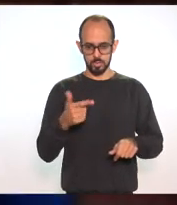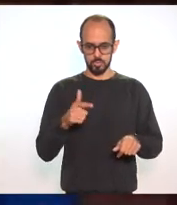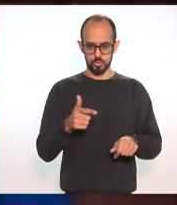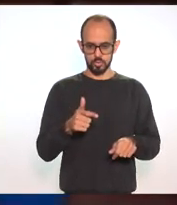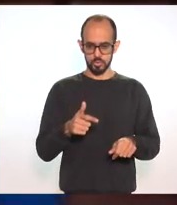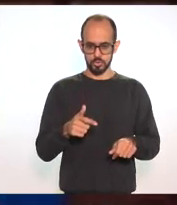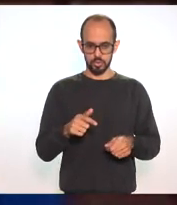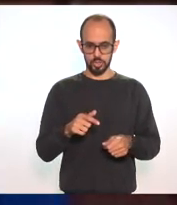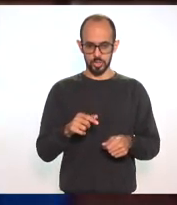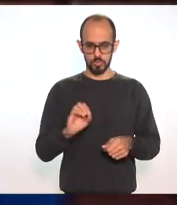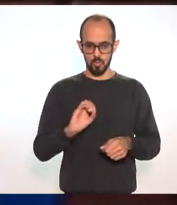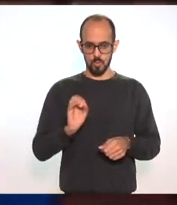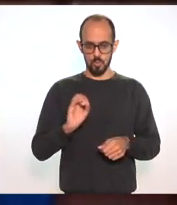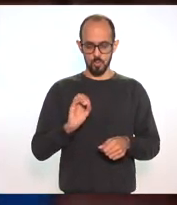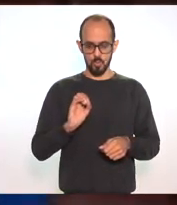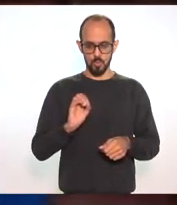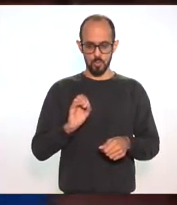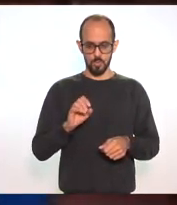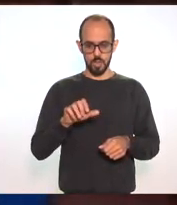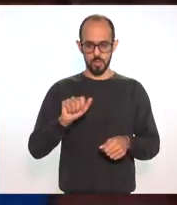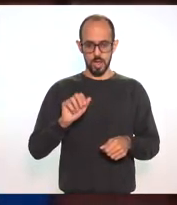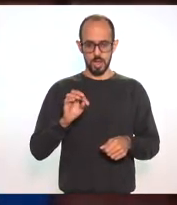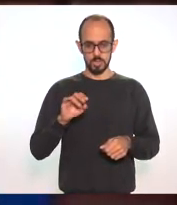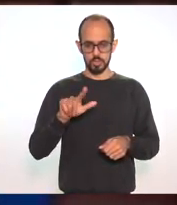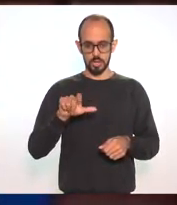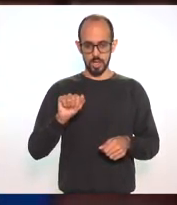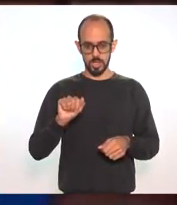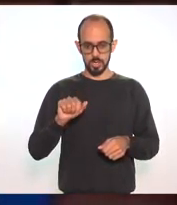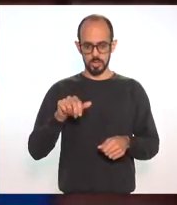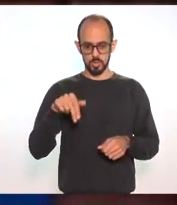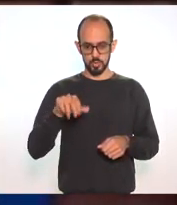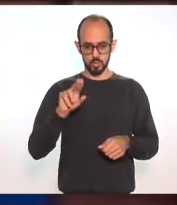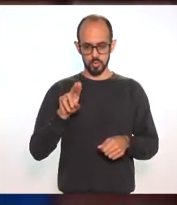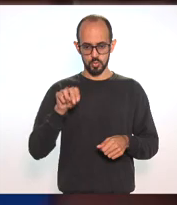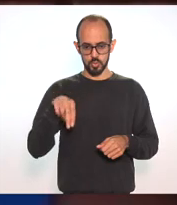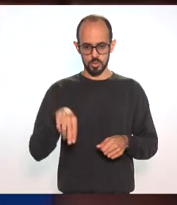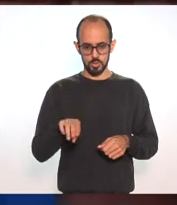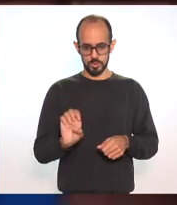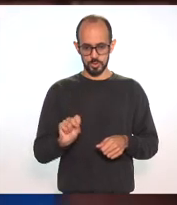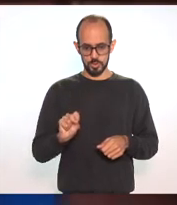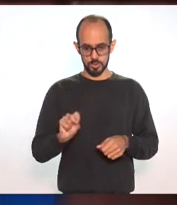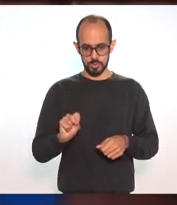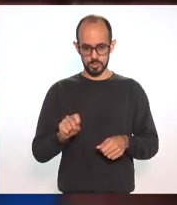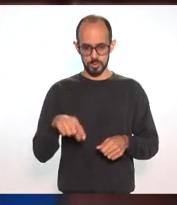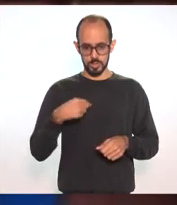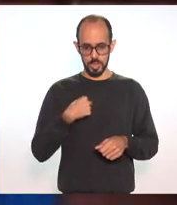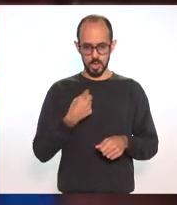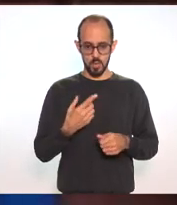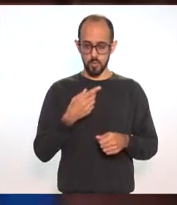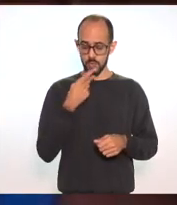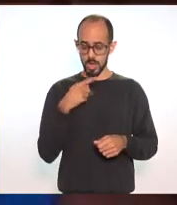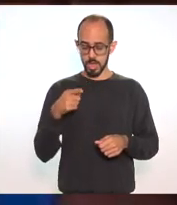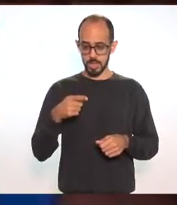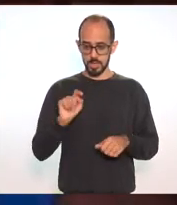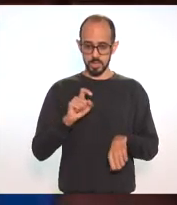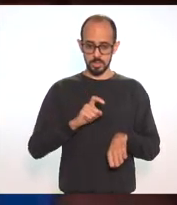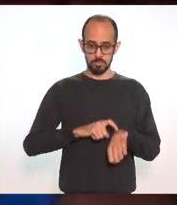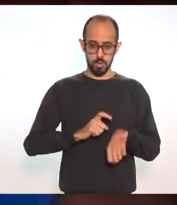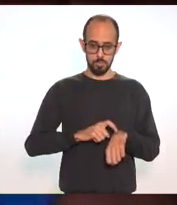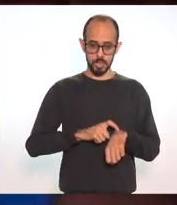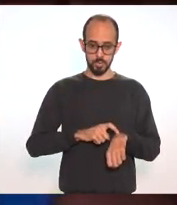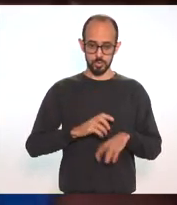ao deputado Átila Nunes, e afirmei naquele momento no colegiado de que toda a tratativa